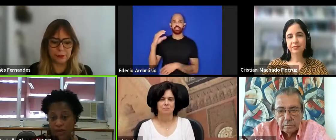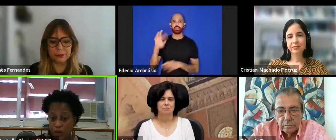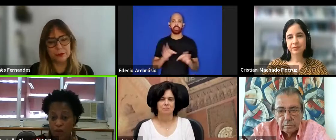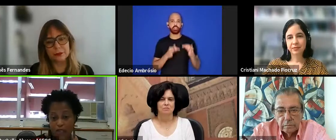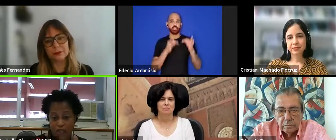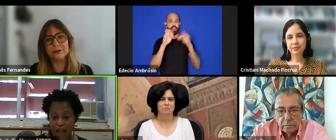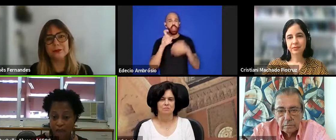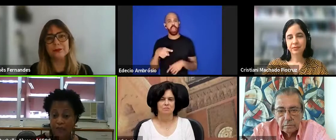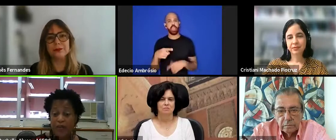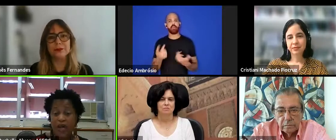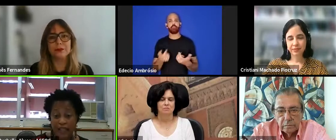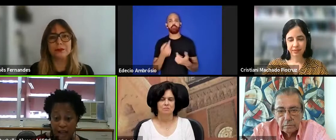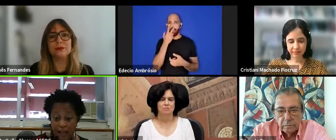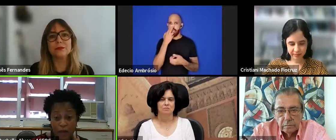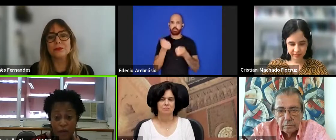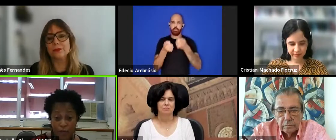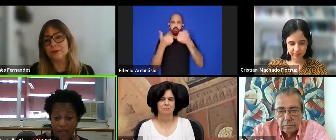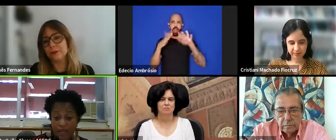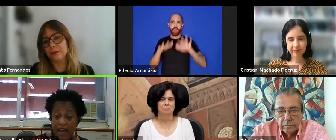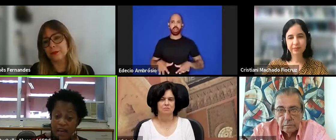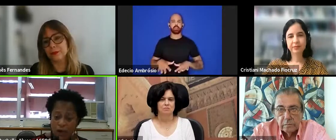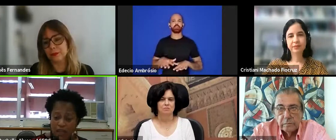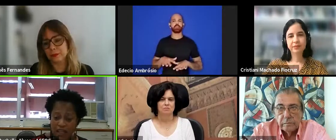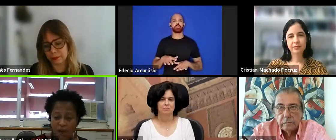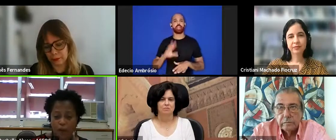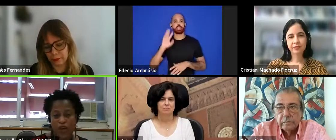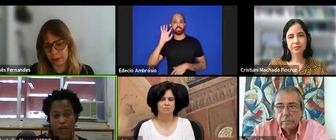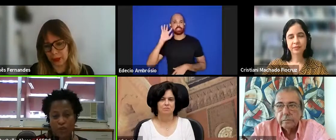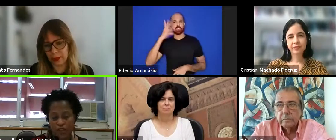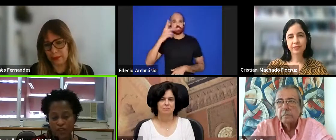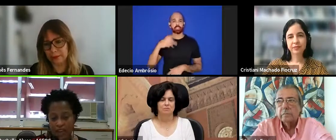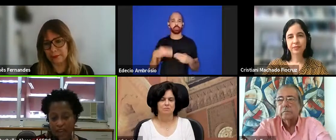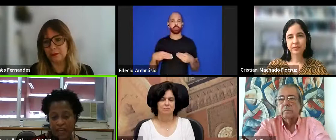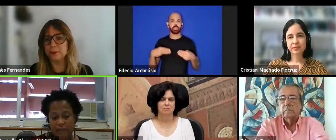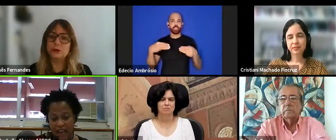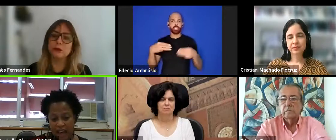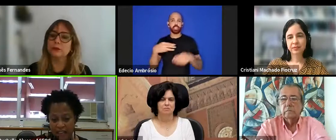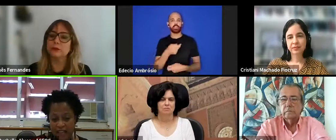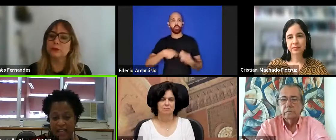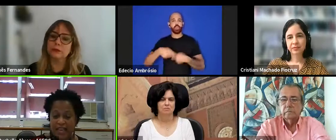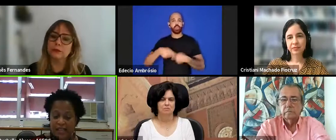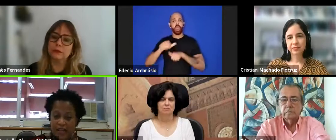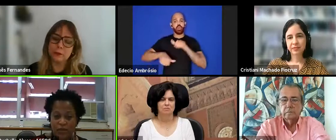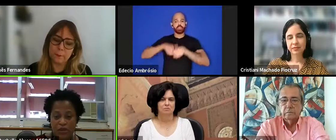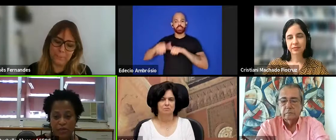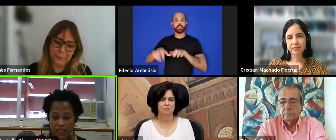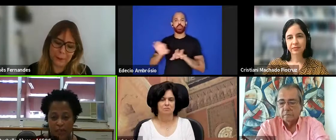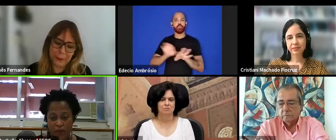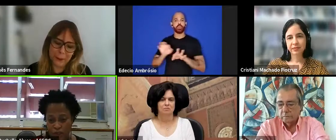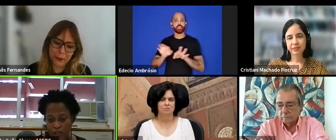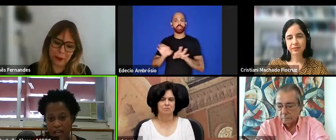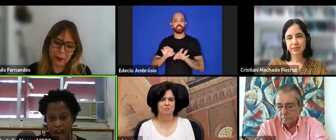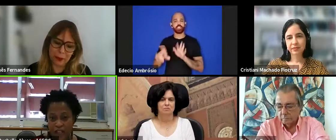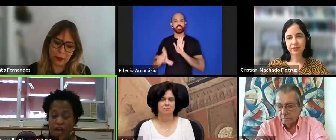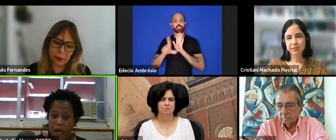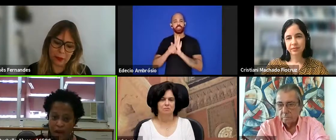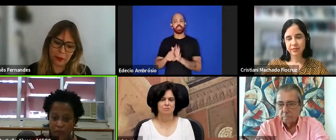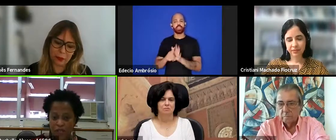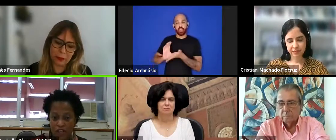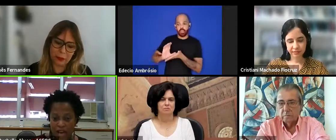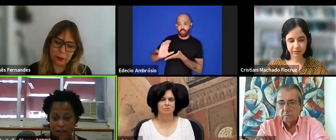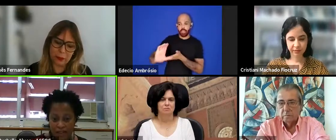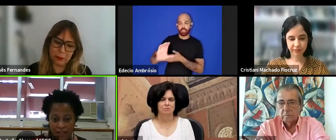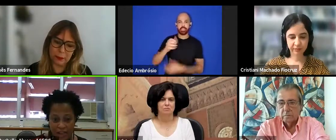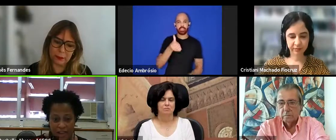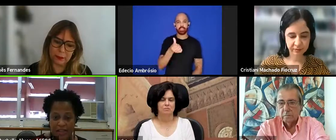retrocesso à decisão do Ministério da Economia em alterar o projeto de lei que liberaria 690 milhões de reais